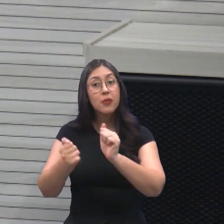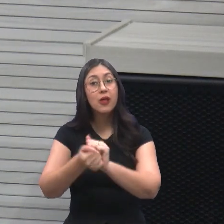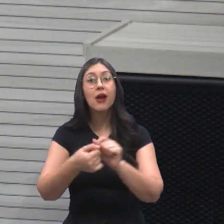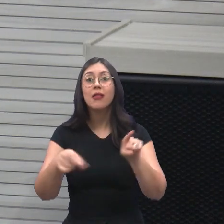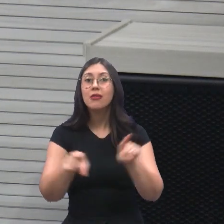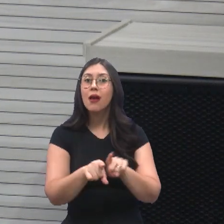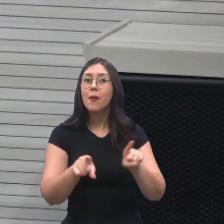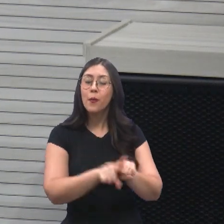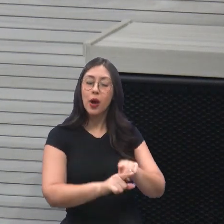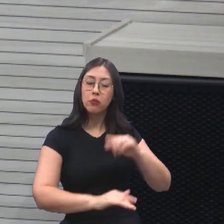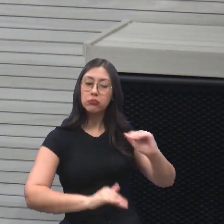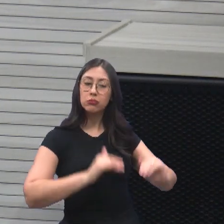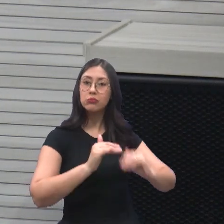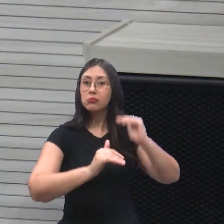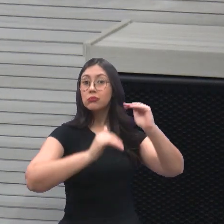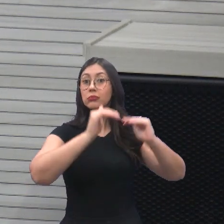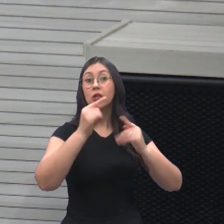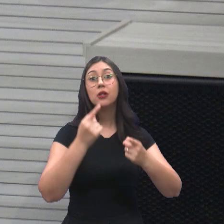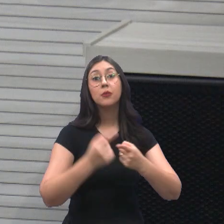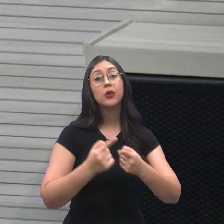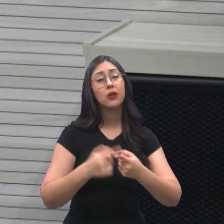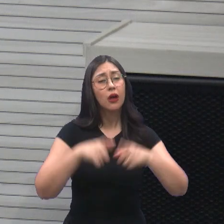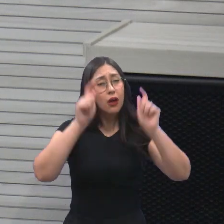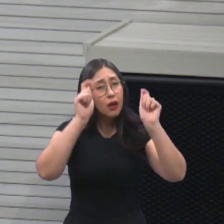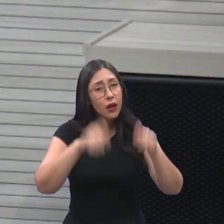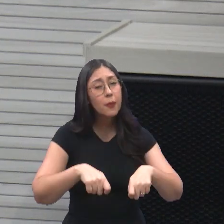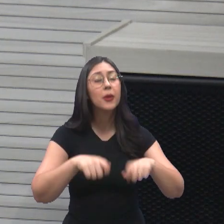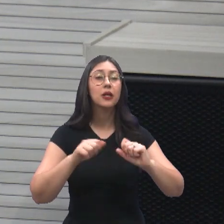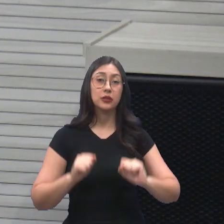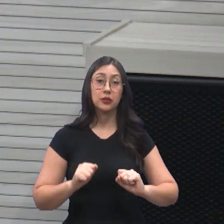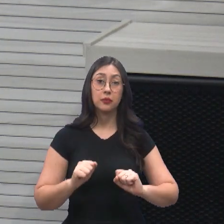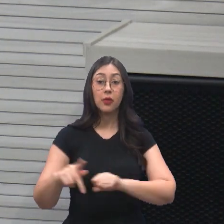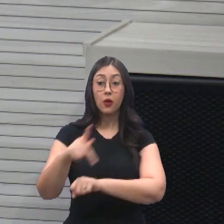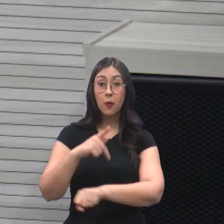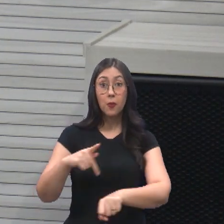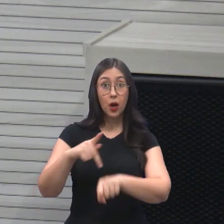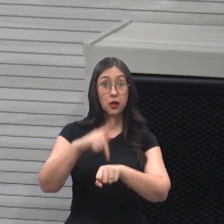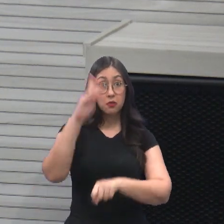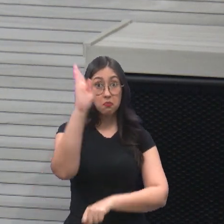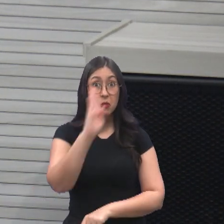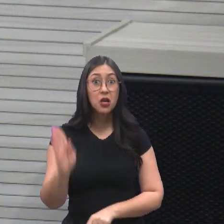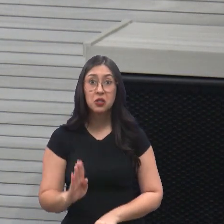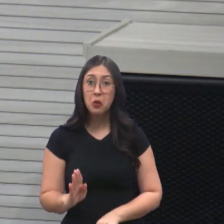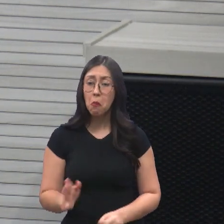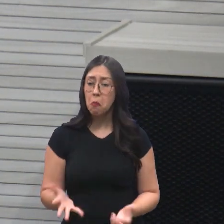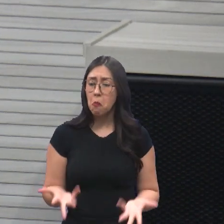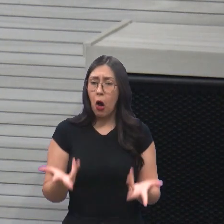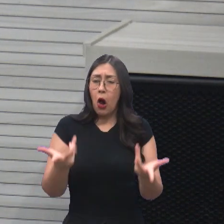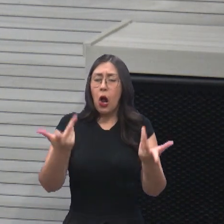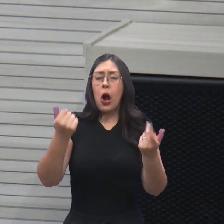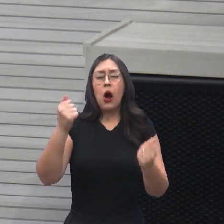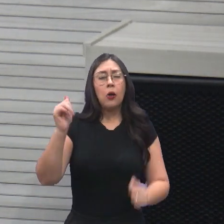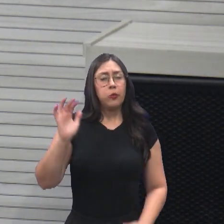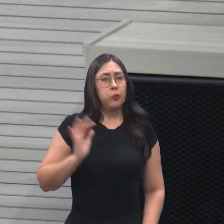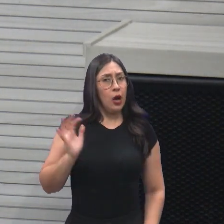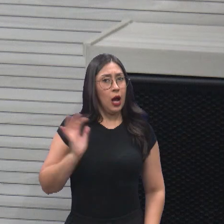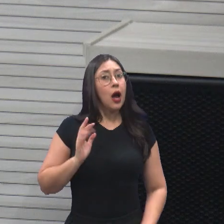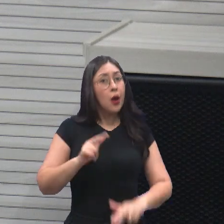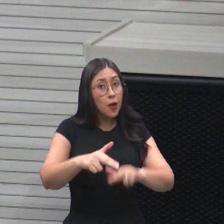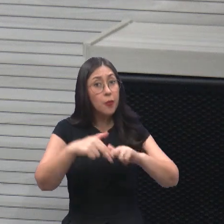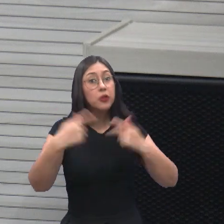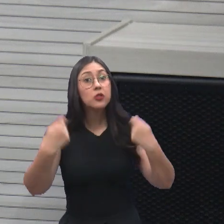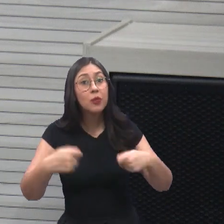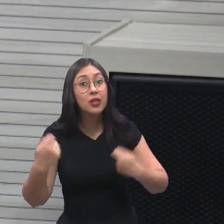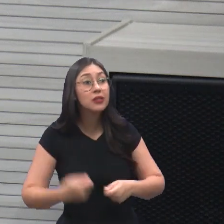país crescer, porque nós temos condições. O nosso país é riquíssimo. Está na hora da gente também taxar as exportações,